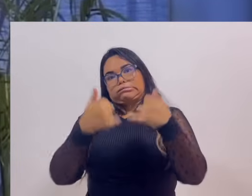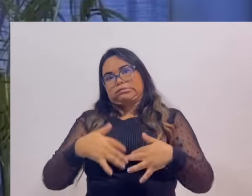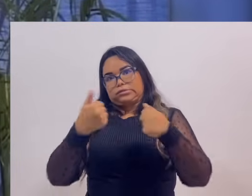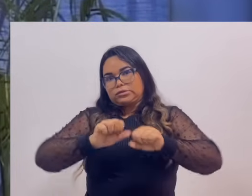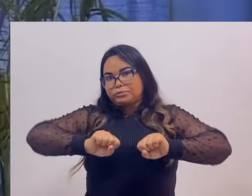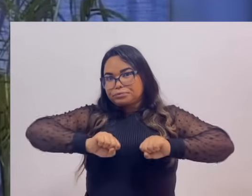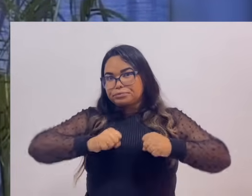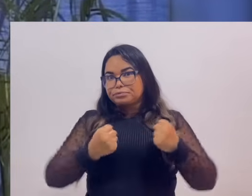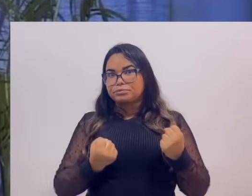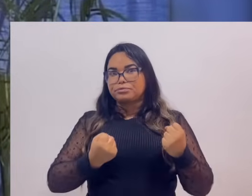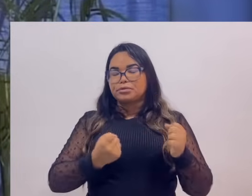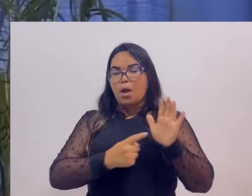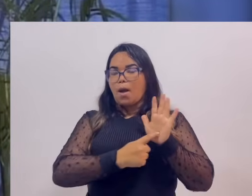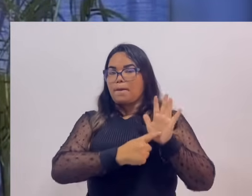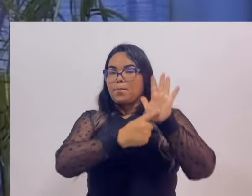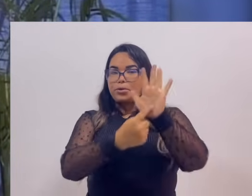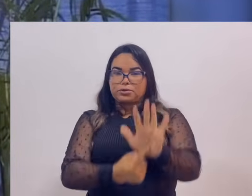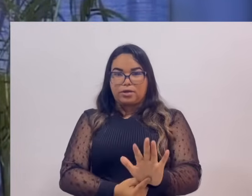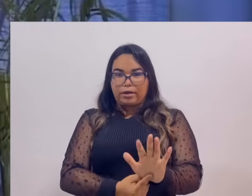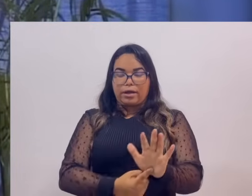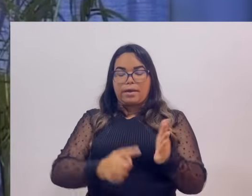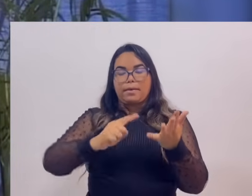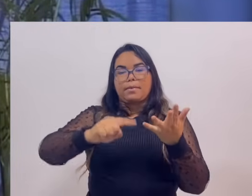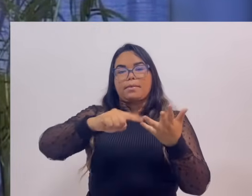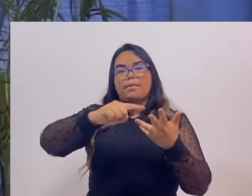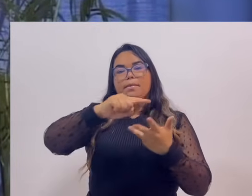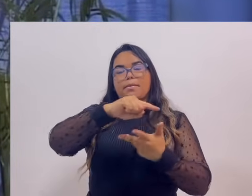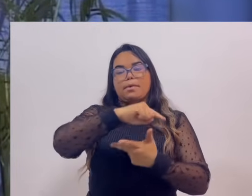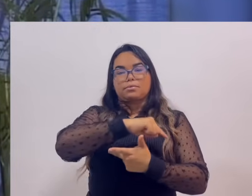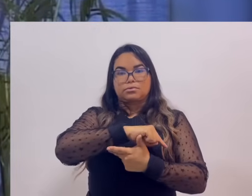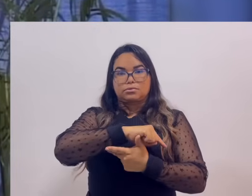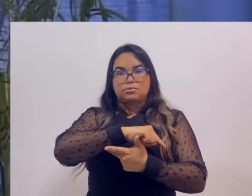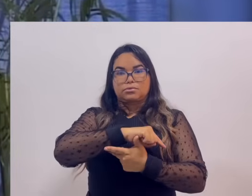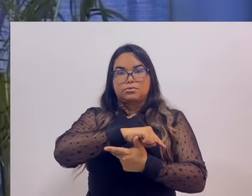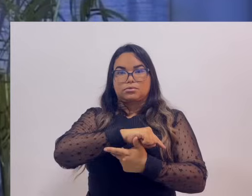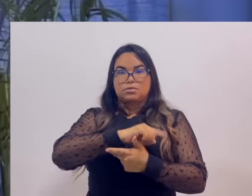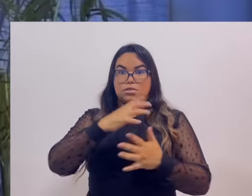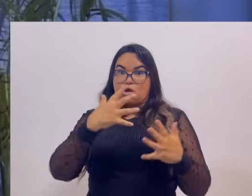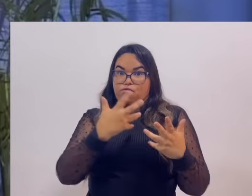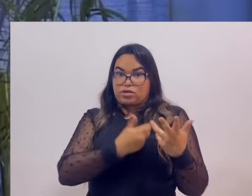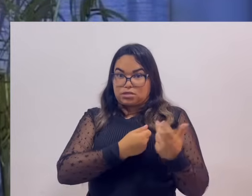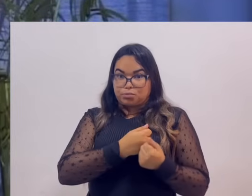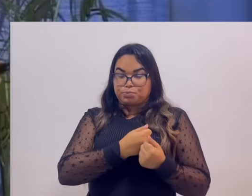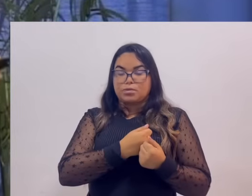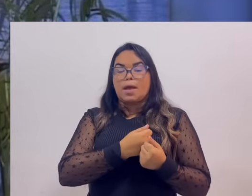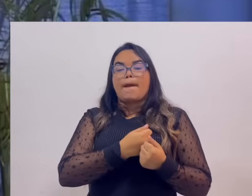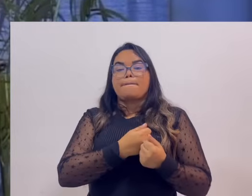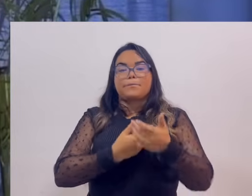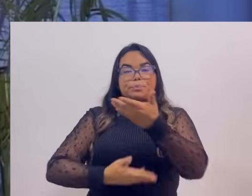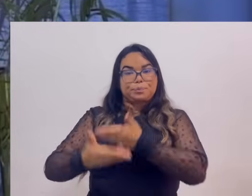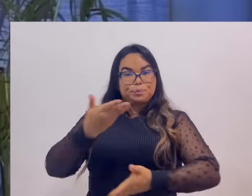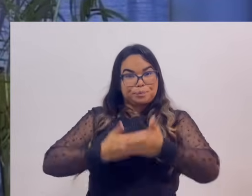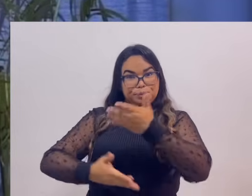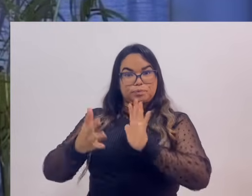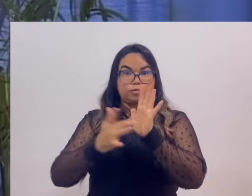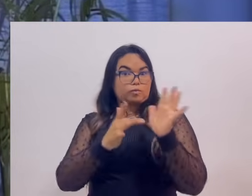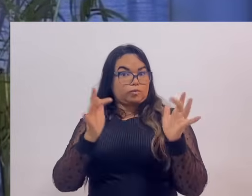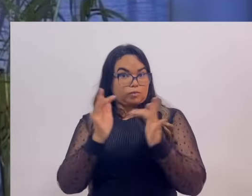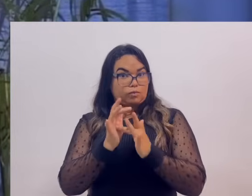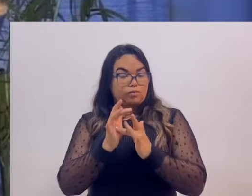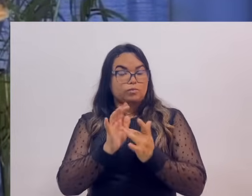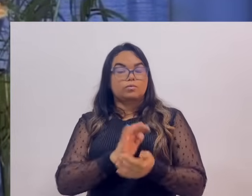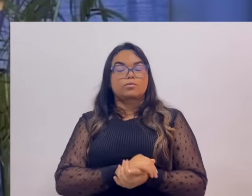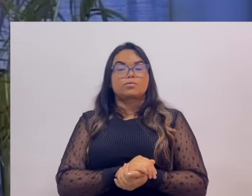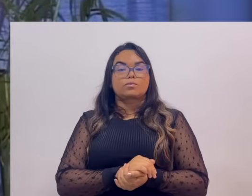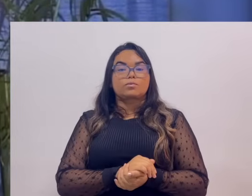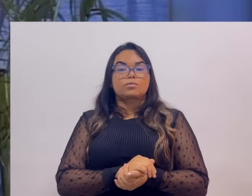vamos ver o outro lado da moeda porque até agora eu tenho me esforçado para mostrar para vocês os critérios que a bíblia apresenta quanto